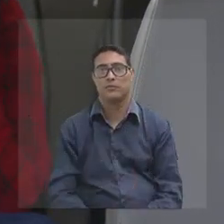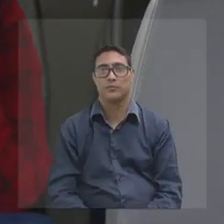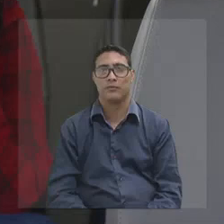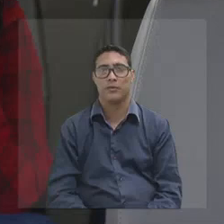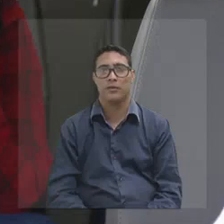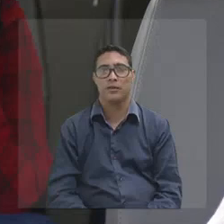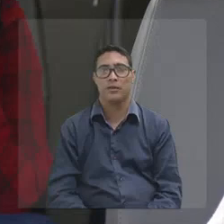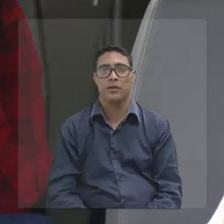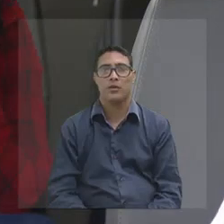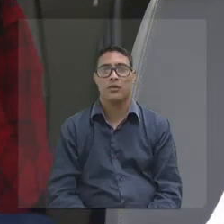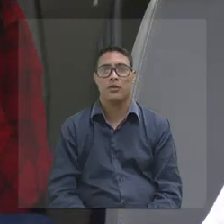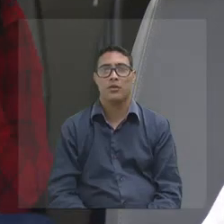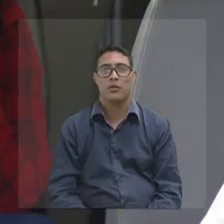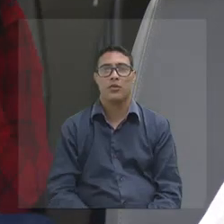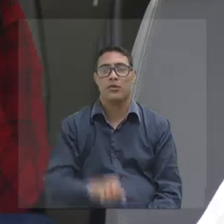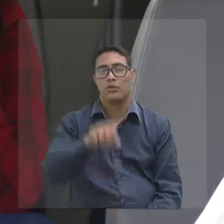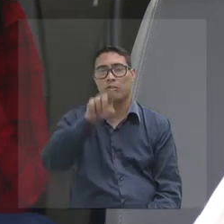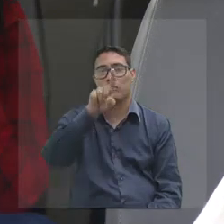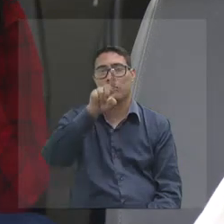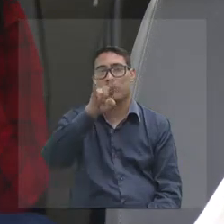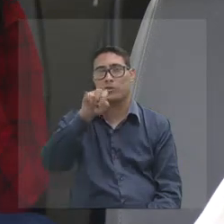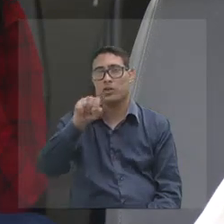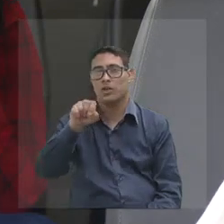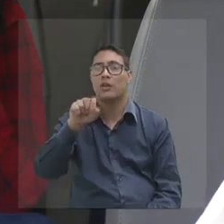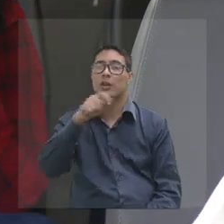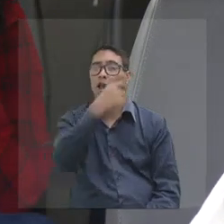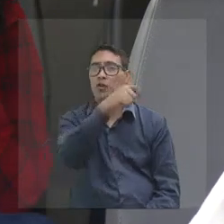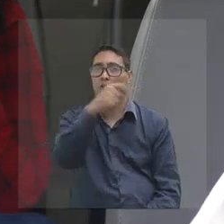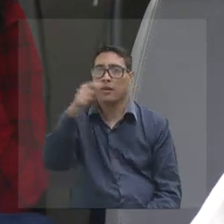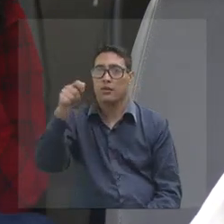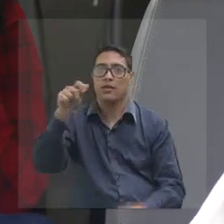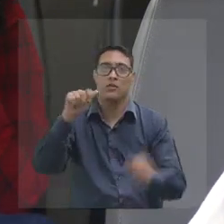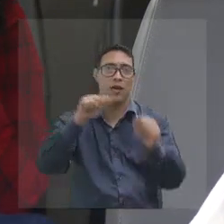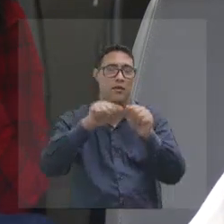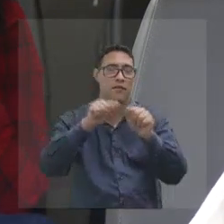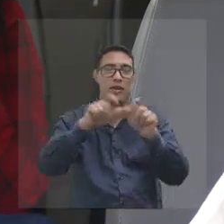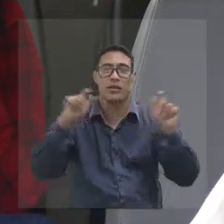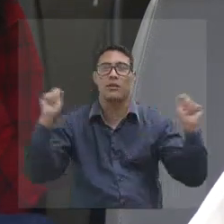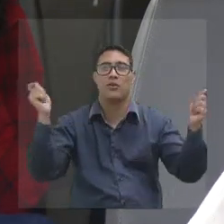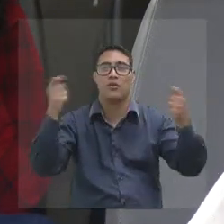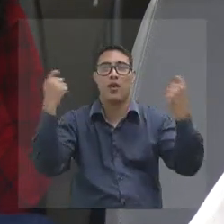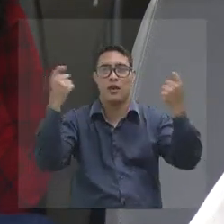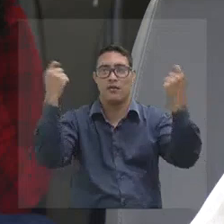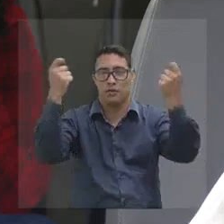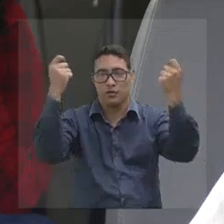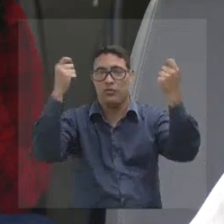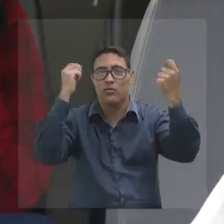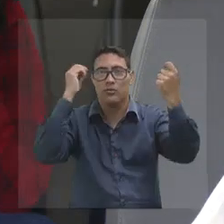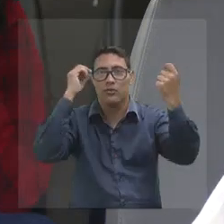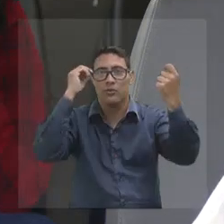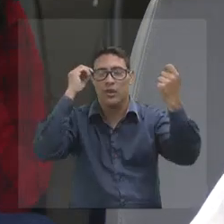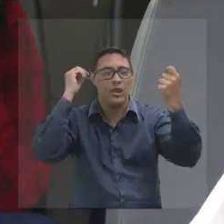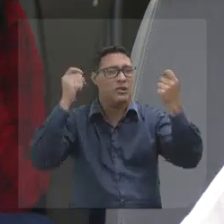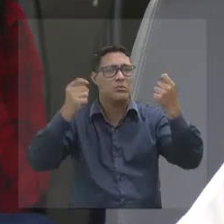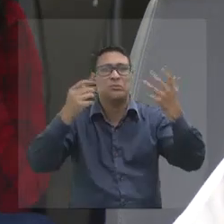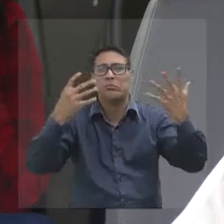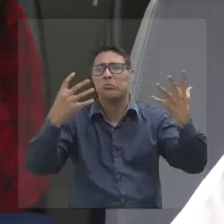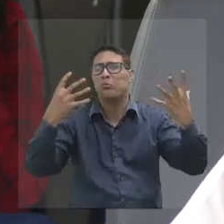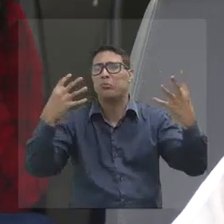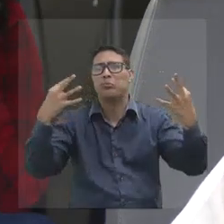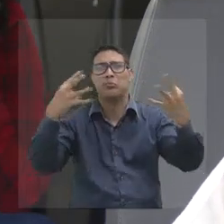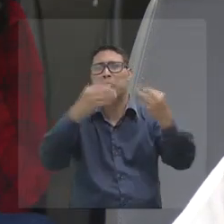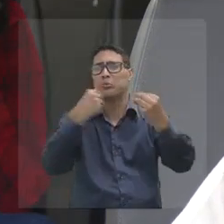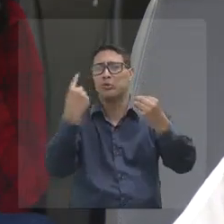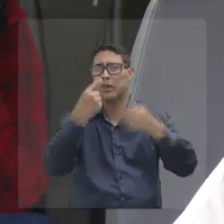em que a associação faz um evento é esse evento prestesimo contou com a